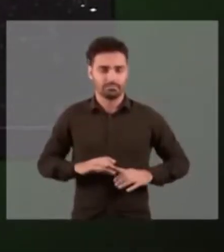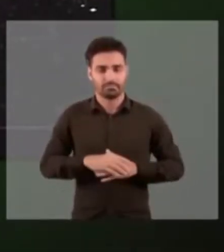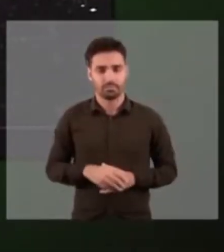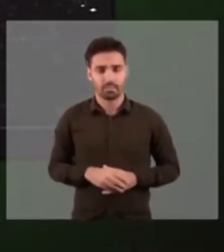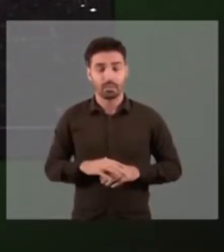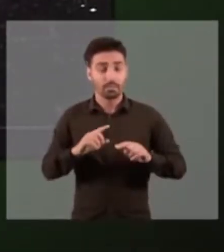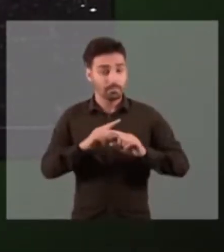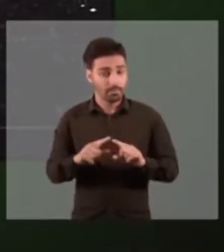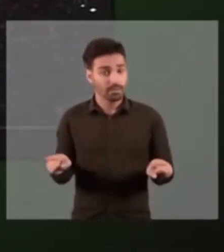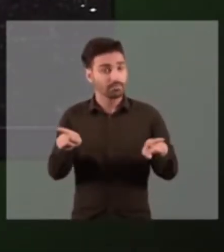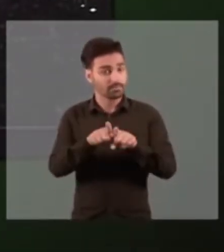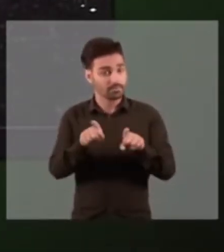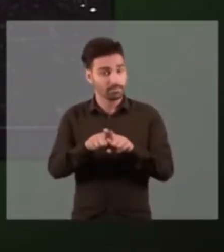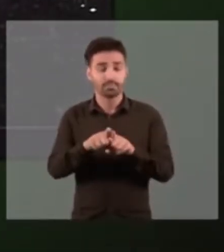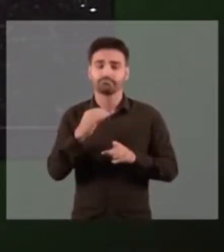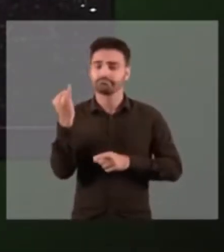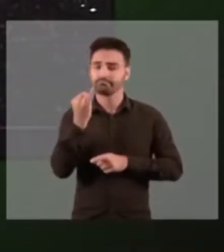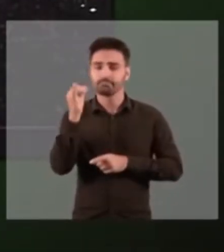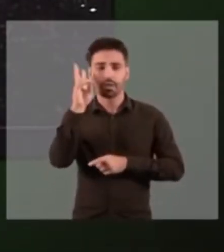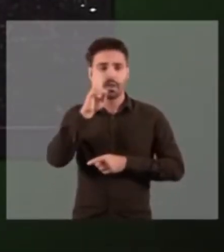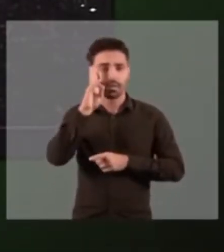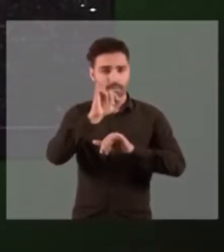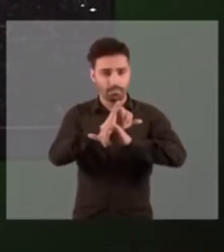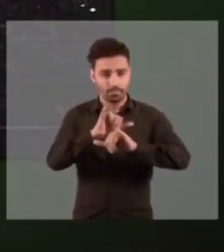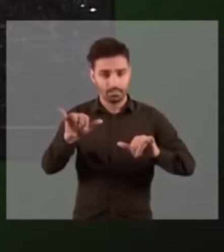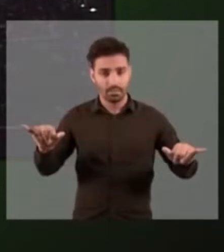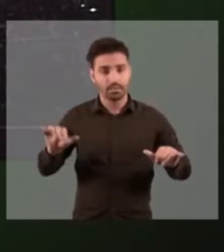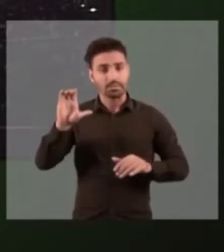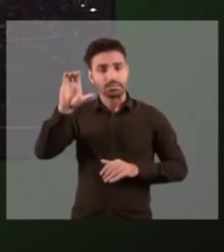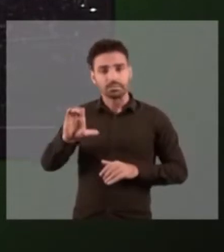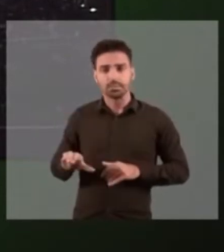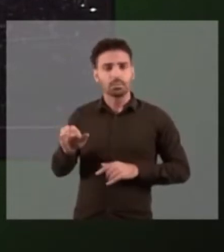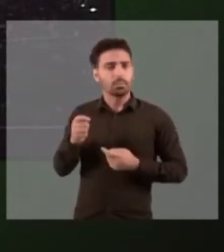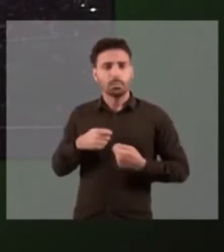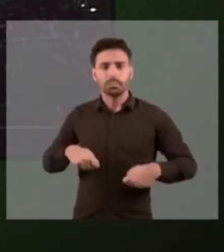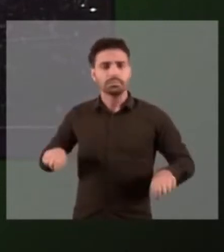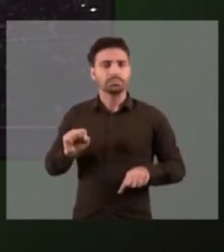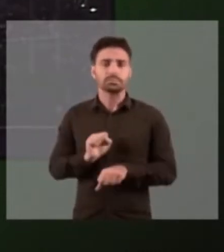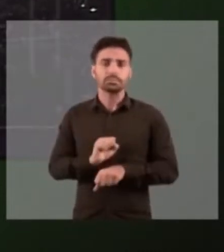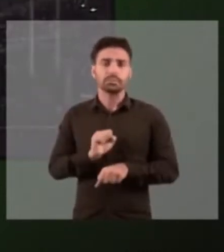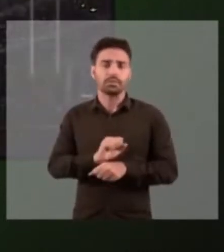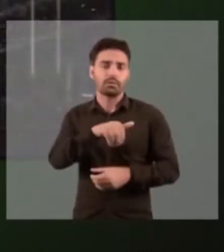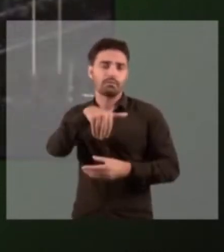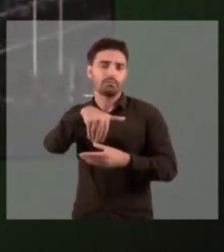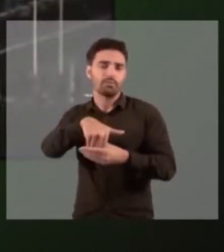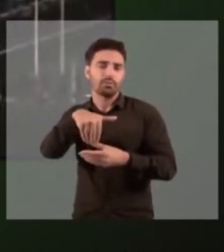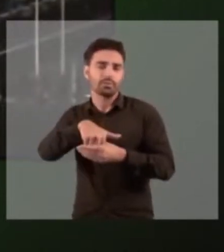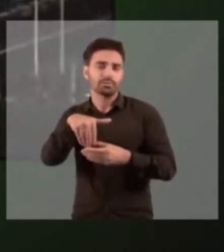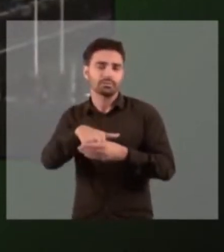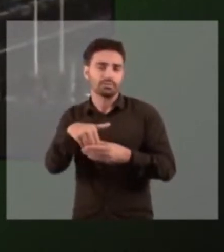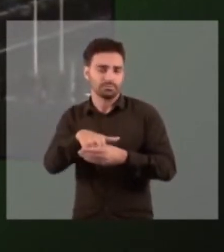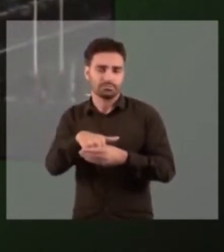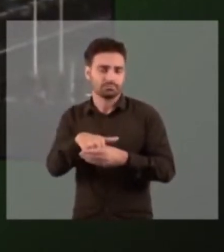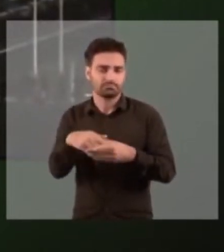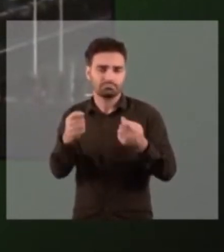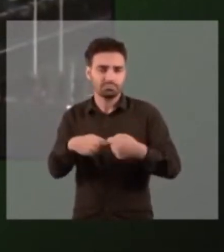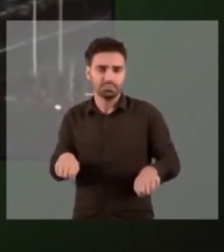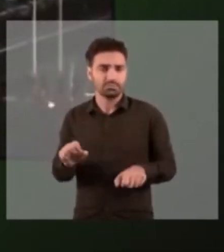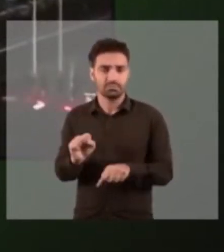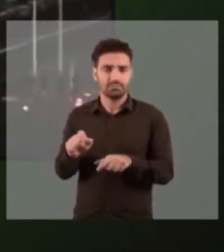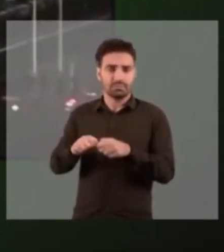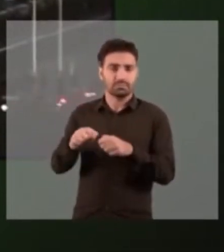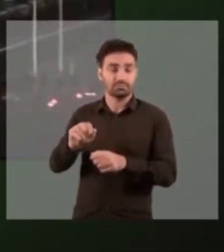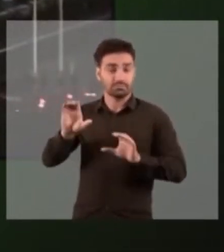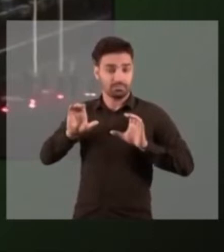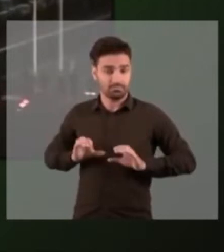Mas ainda devemos lembrar que os cidadãos não precisam esperar o ciclo eleitoral para exercerem essa cidadania. Hoje,